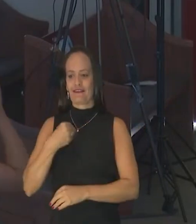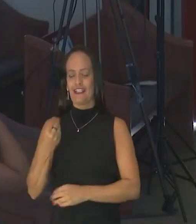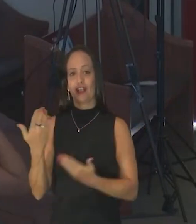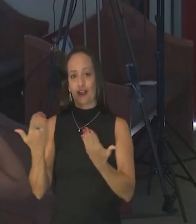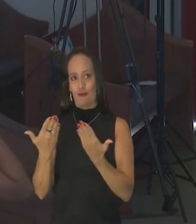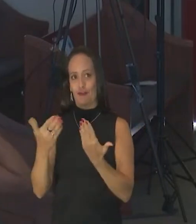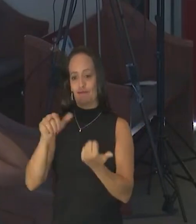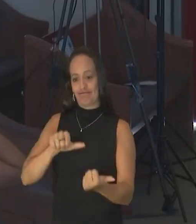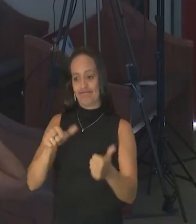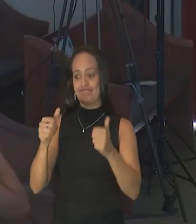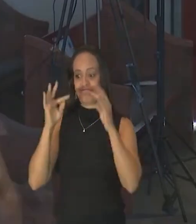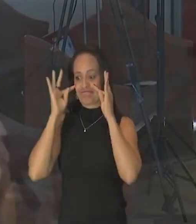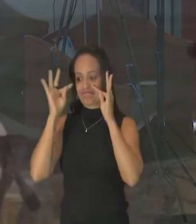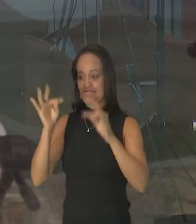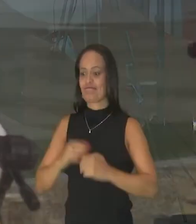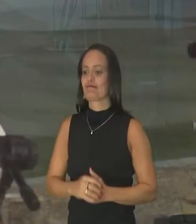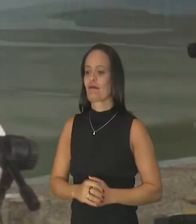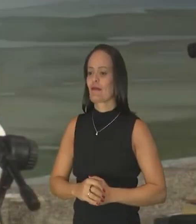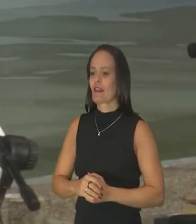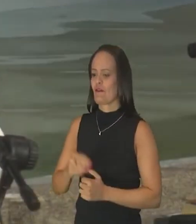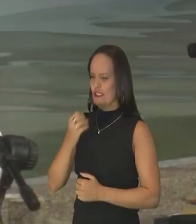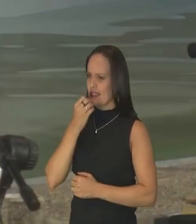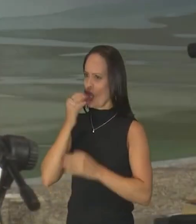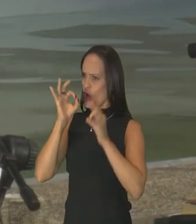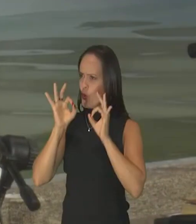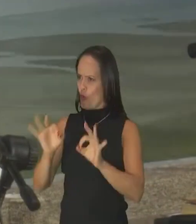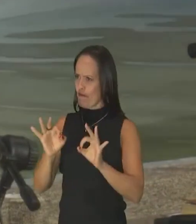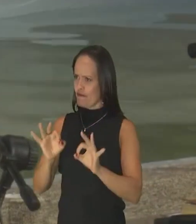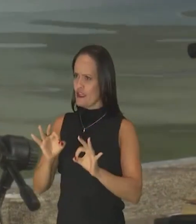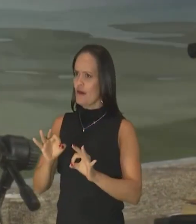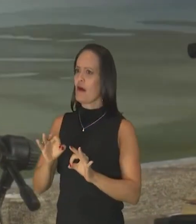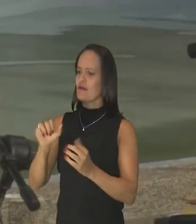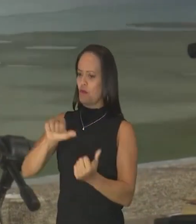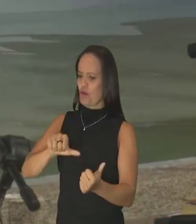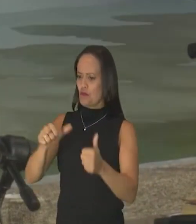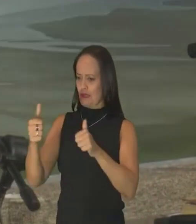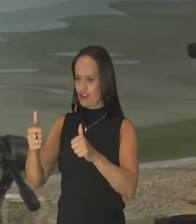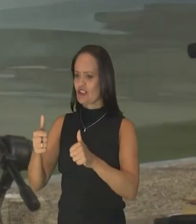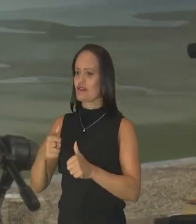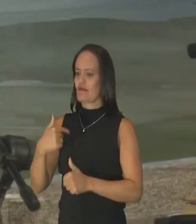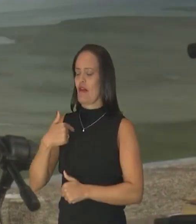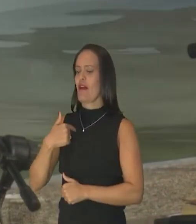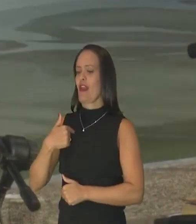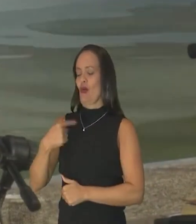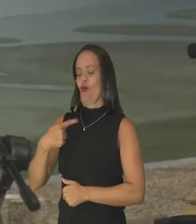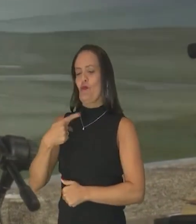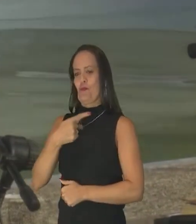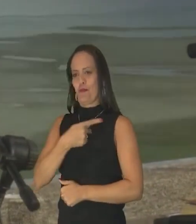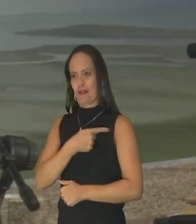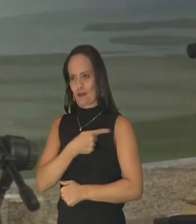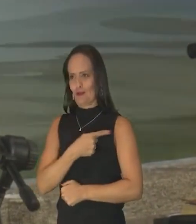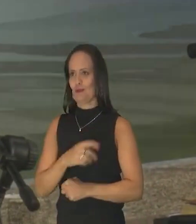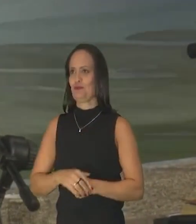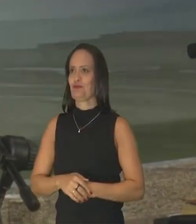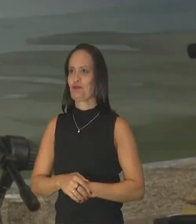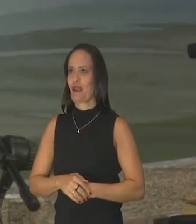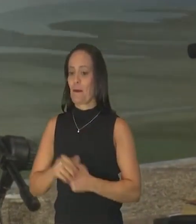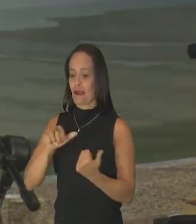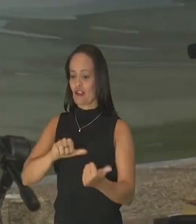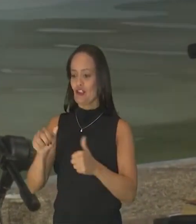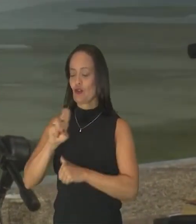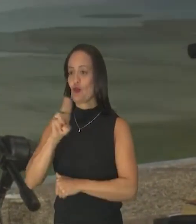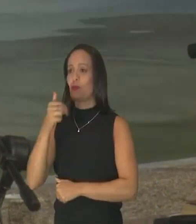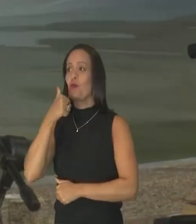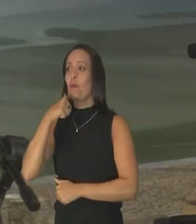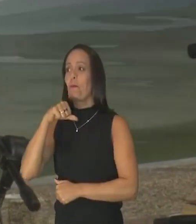prestando neste momento. Isabela, você confirma a sua profissão de fé? Sim. Eu, como ministro do Evangelho, a batizo em nome